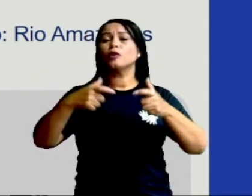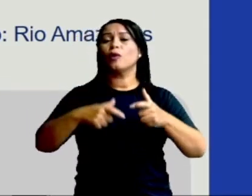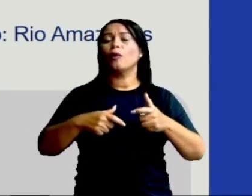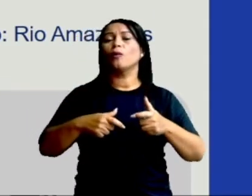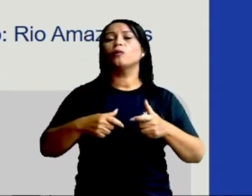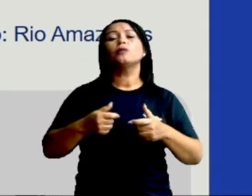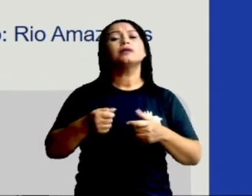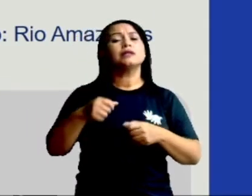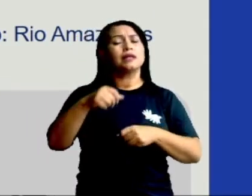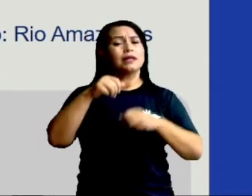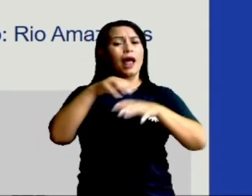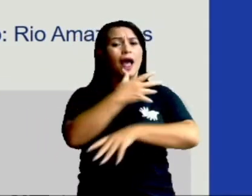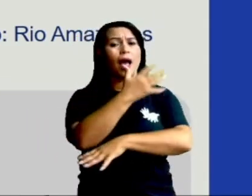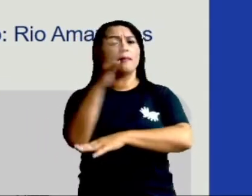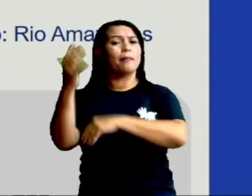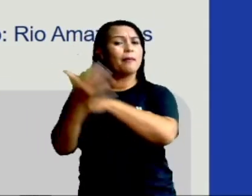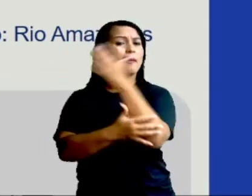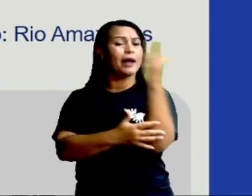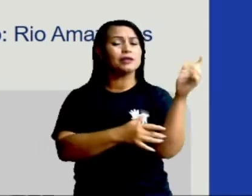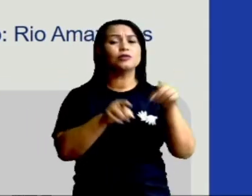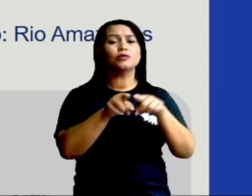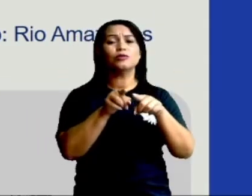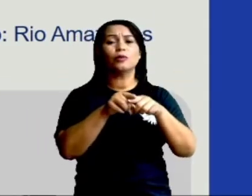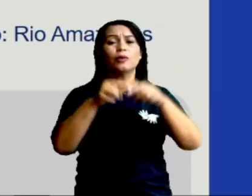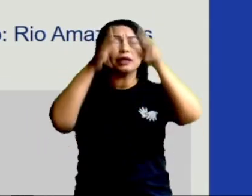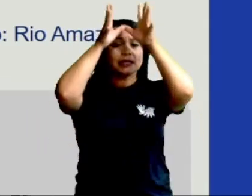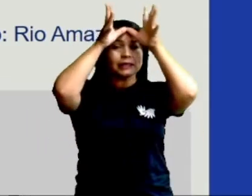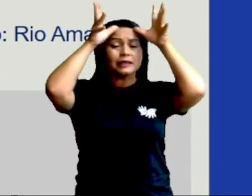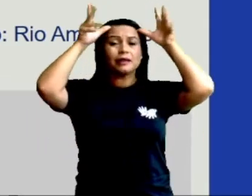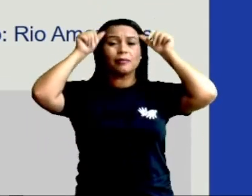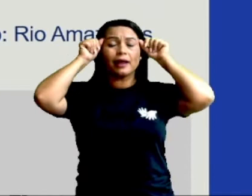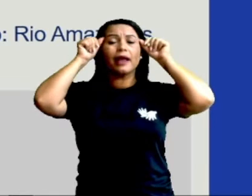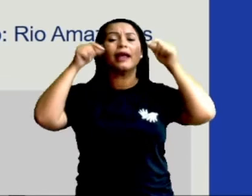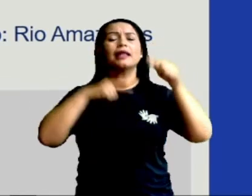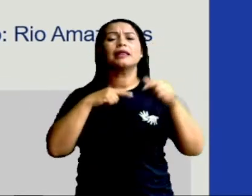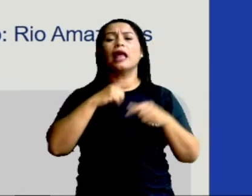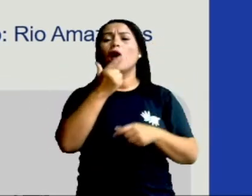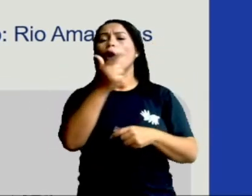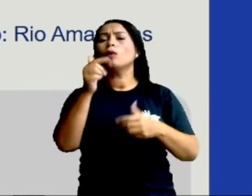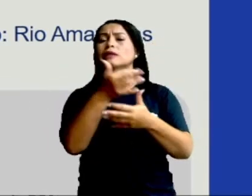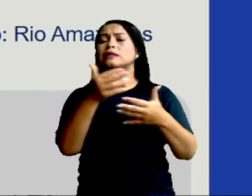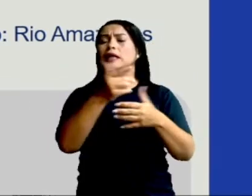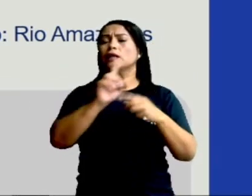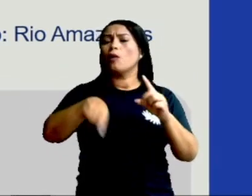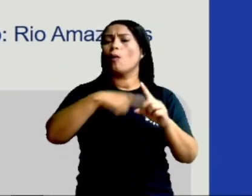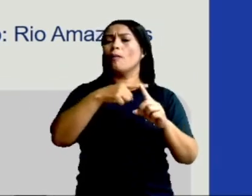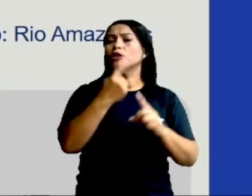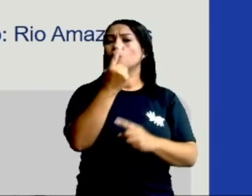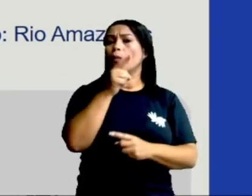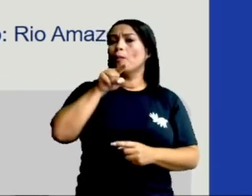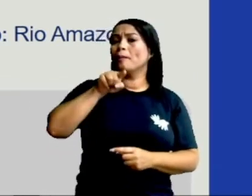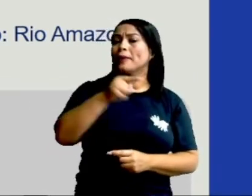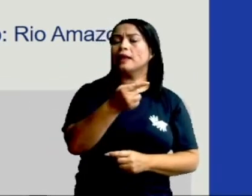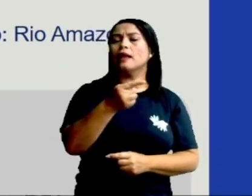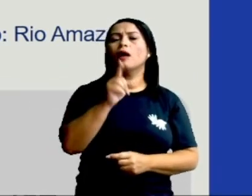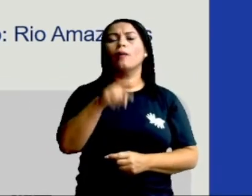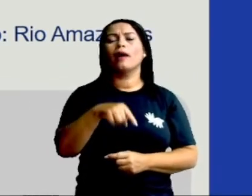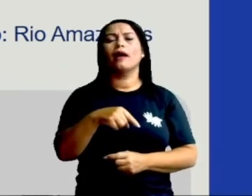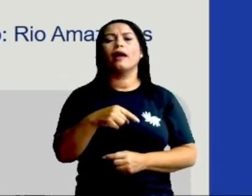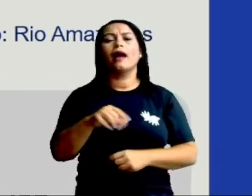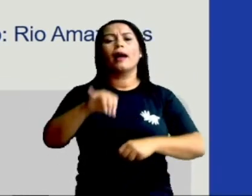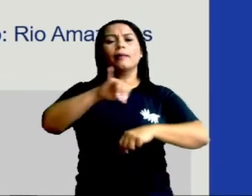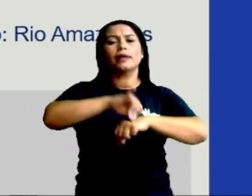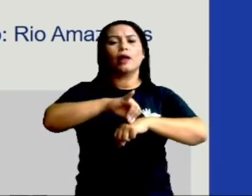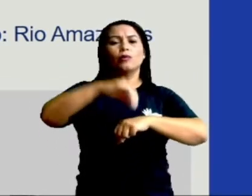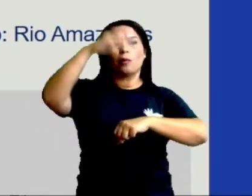cidade mais populosa da região a outra cidade com mais de um milhão de habitantes em Belém Capital do